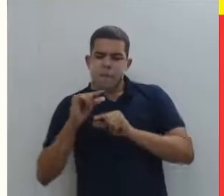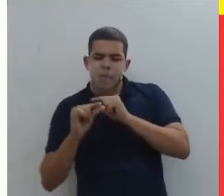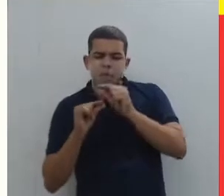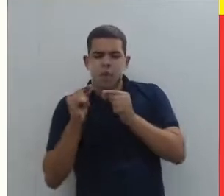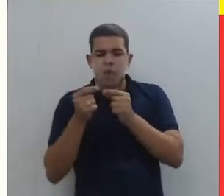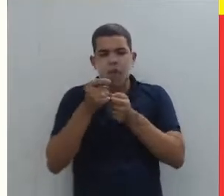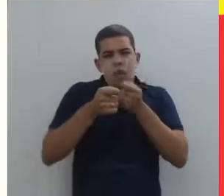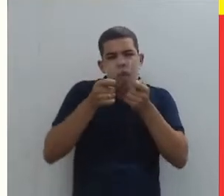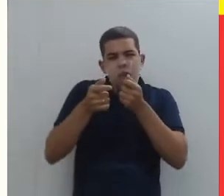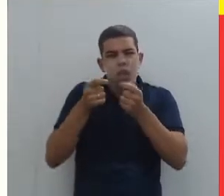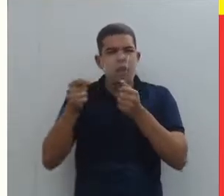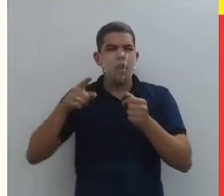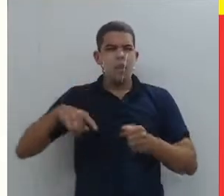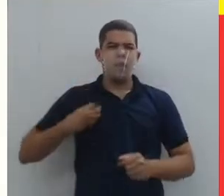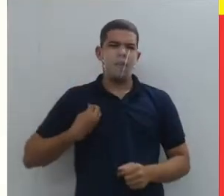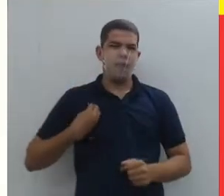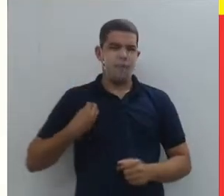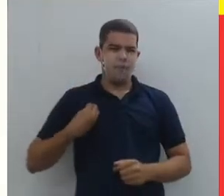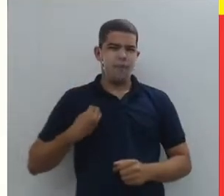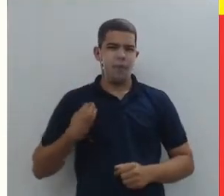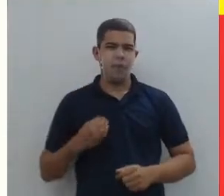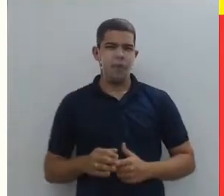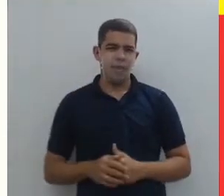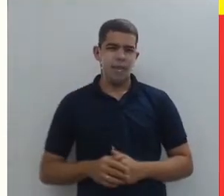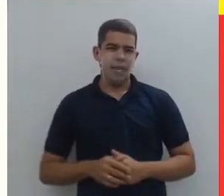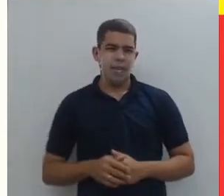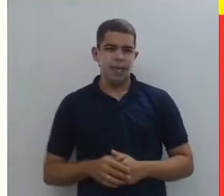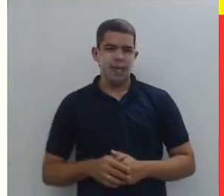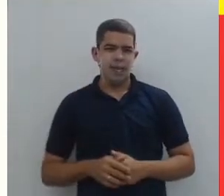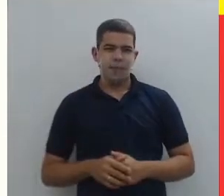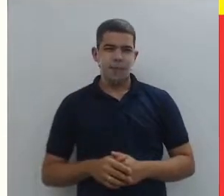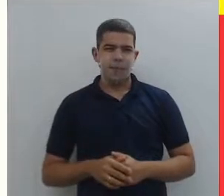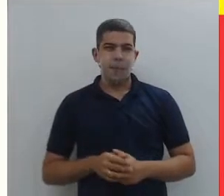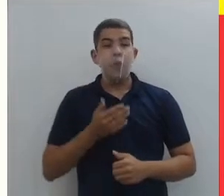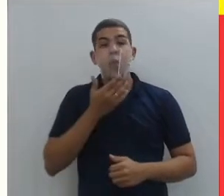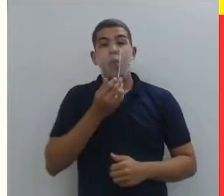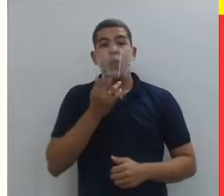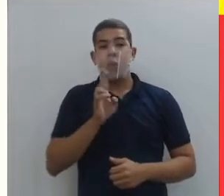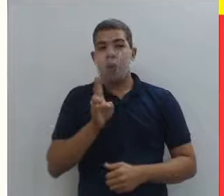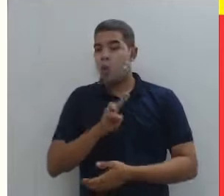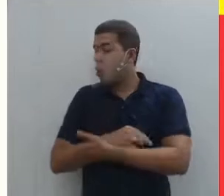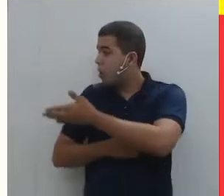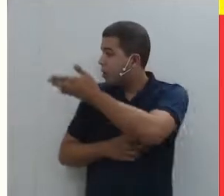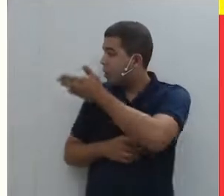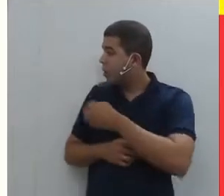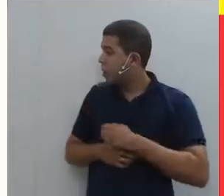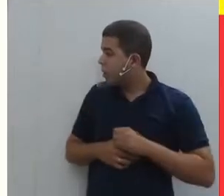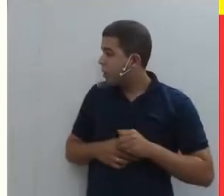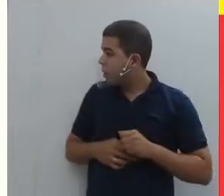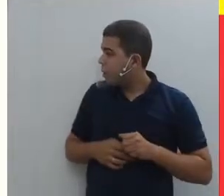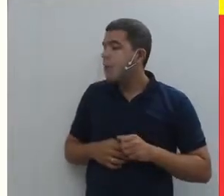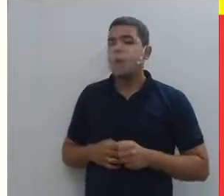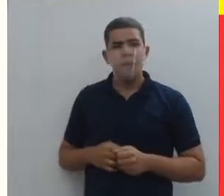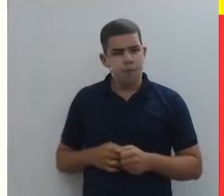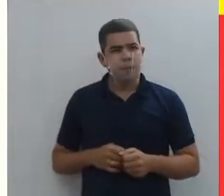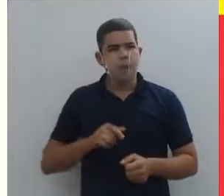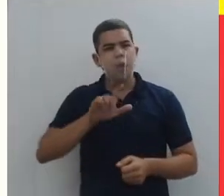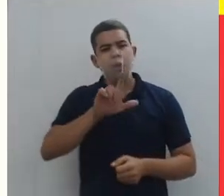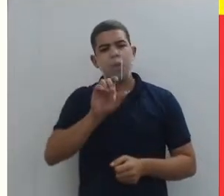micro-organismos, novas vidas, resumidamente falando. Então o Louis Pasteur ele foi o responsável por